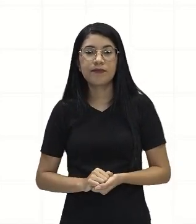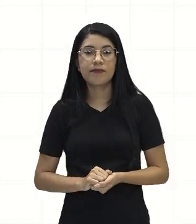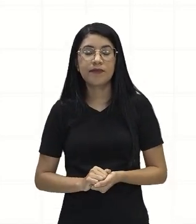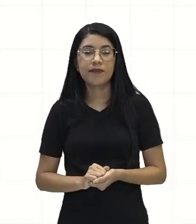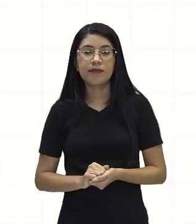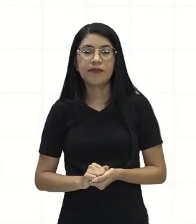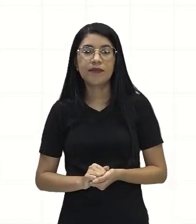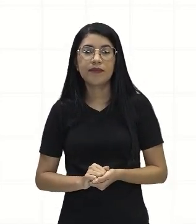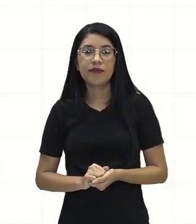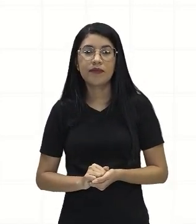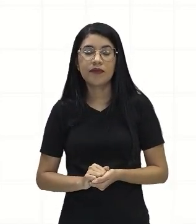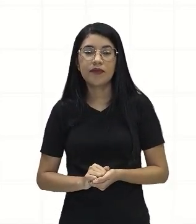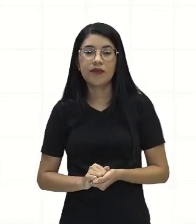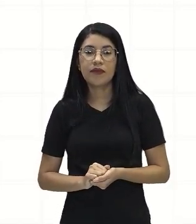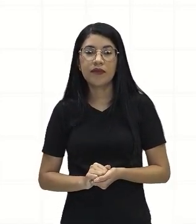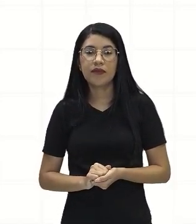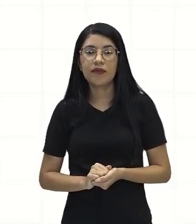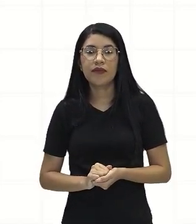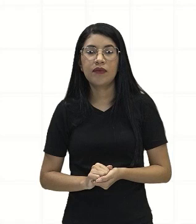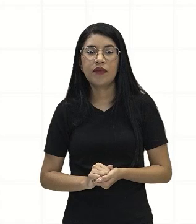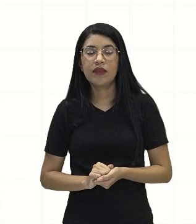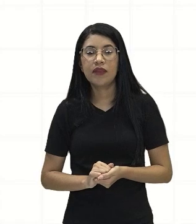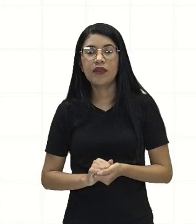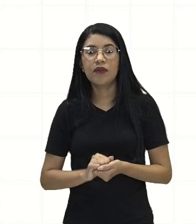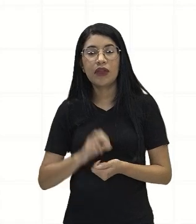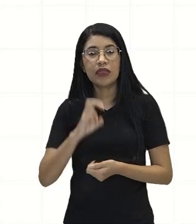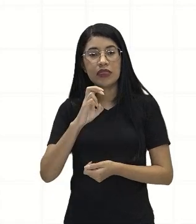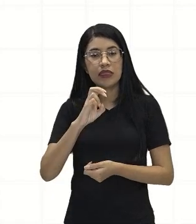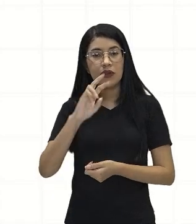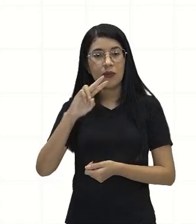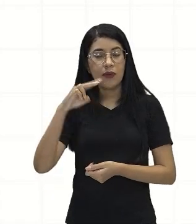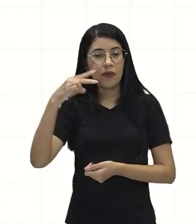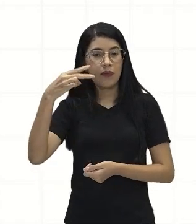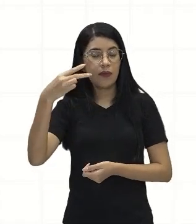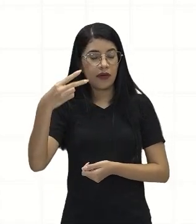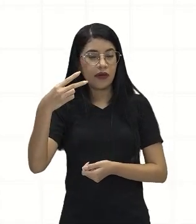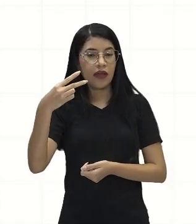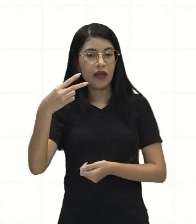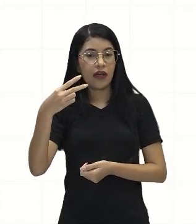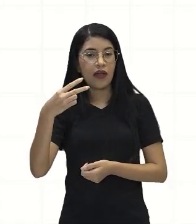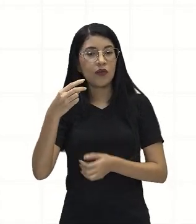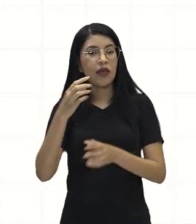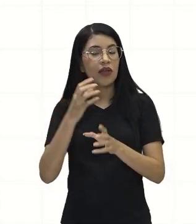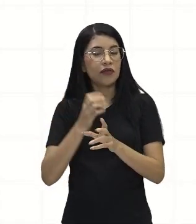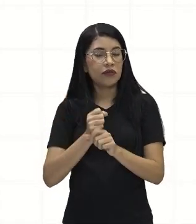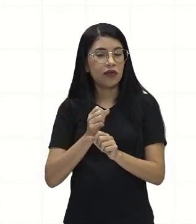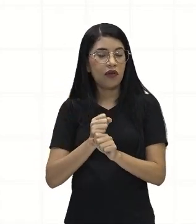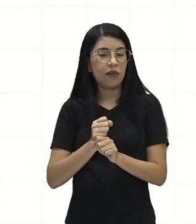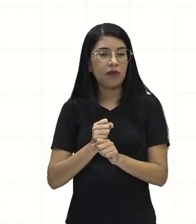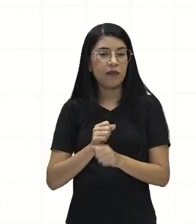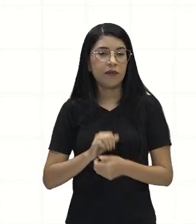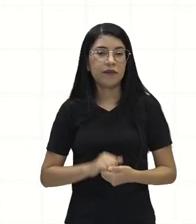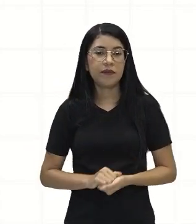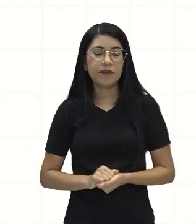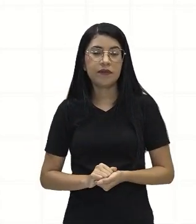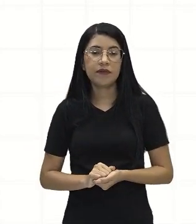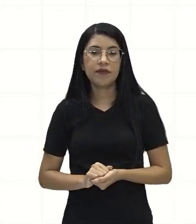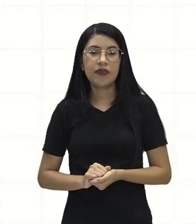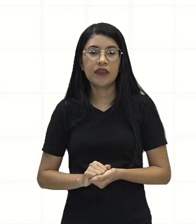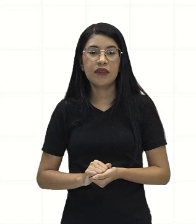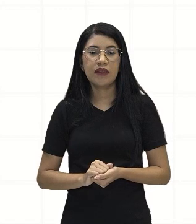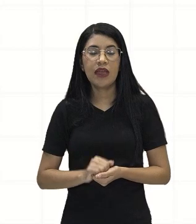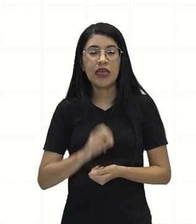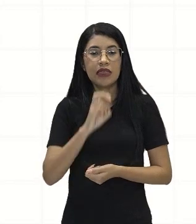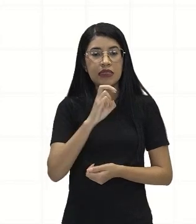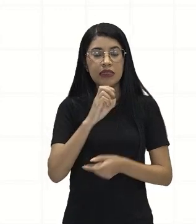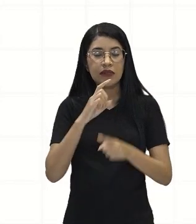chegou a 5 elevado ao quadrado. E aí você pode resolver. Ó. 5 elevado ao quadrado é 5